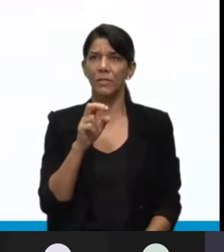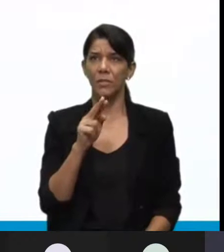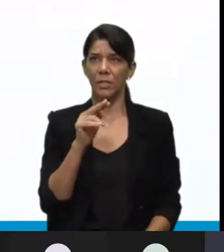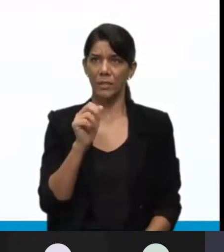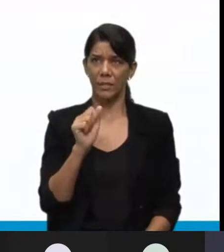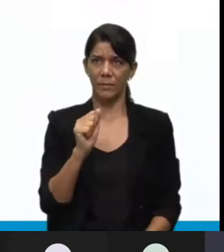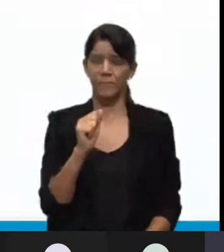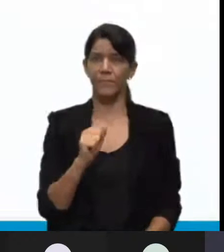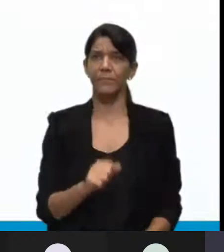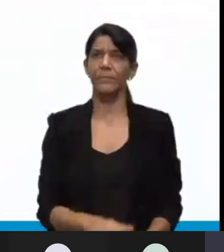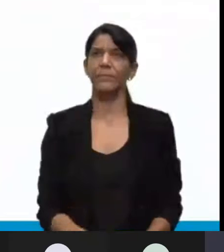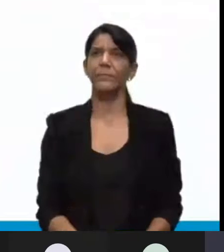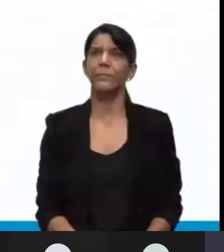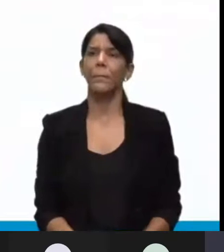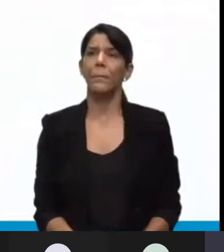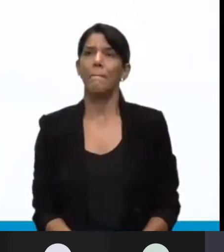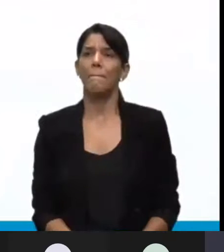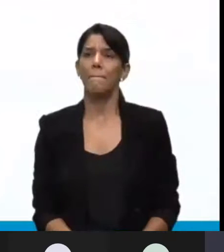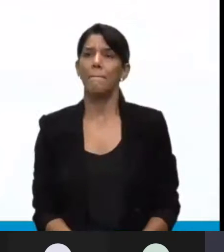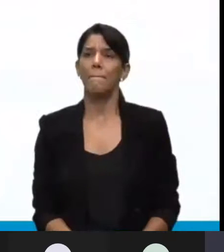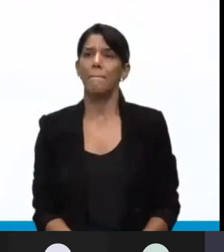subepicárdica.